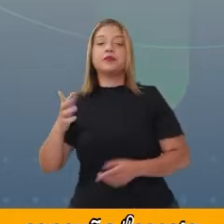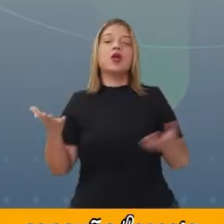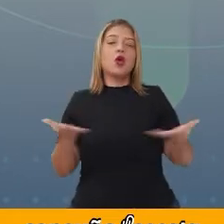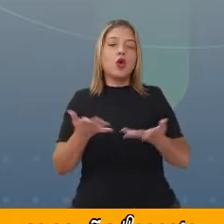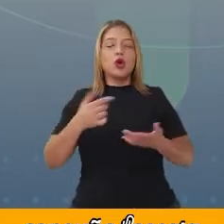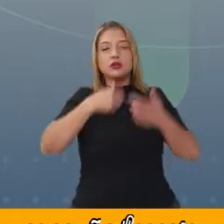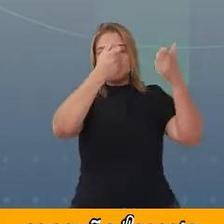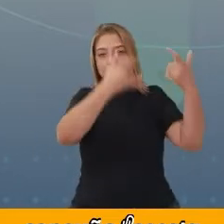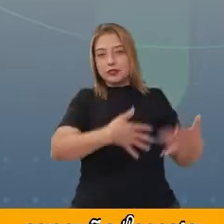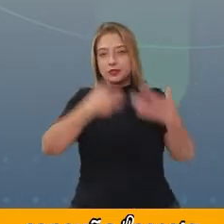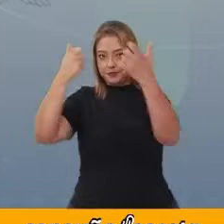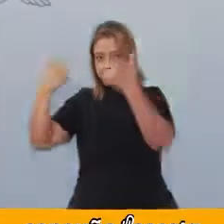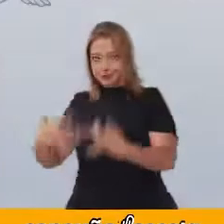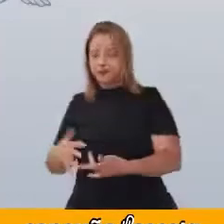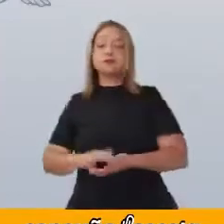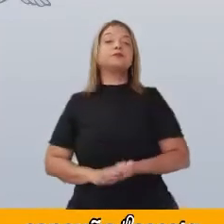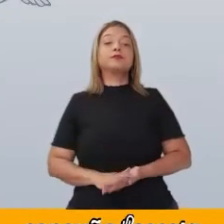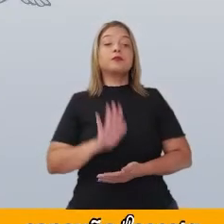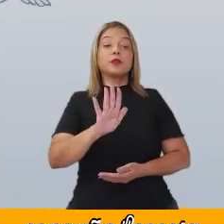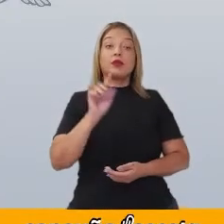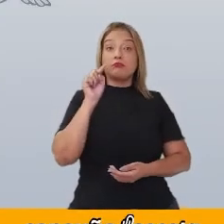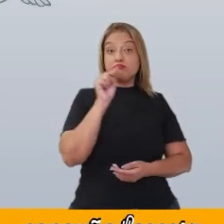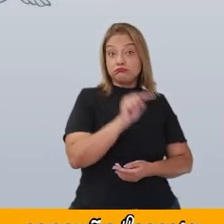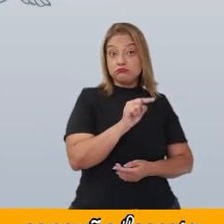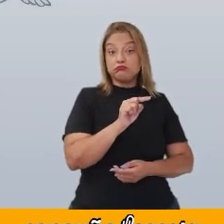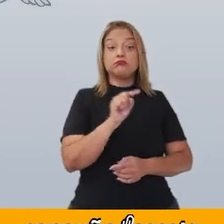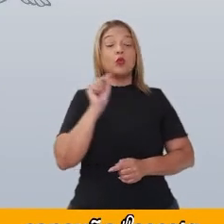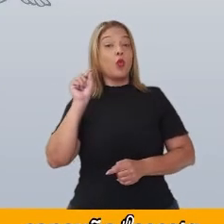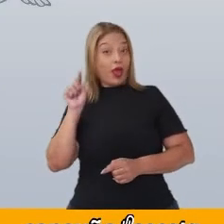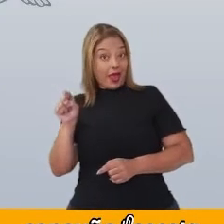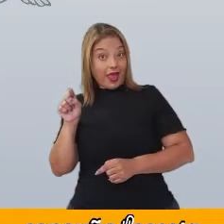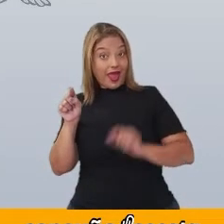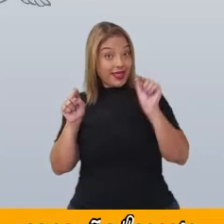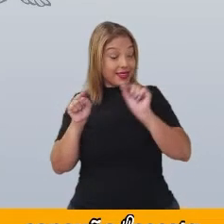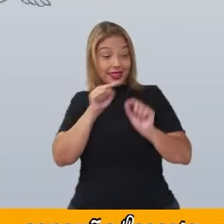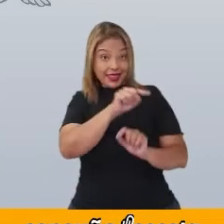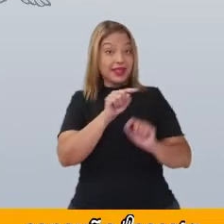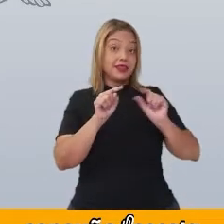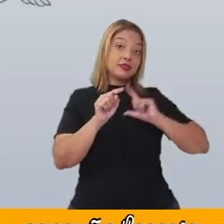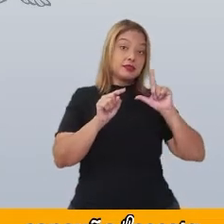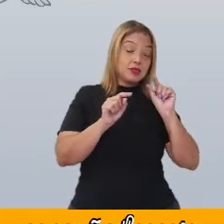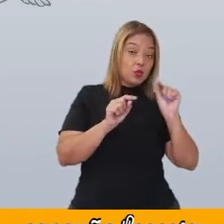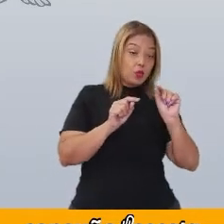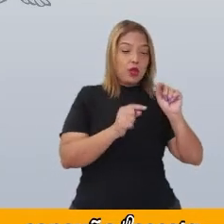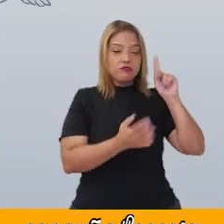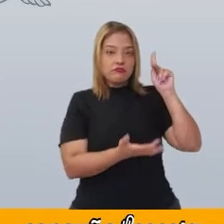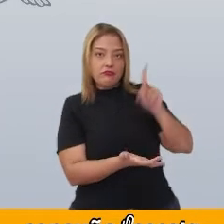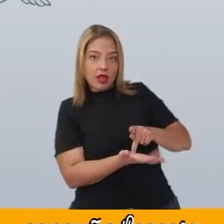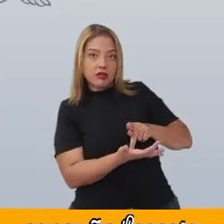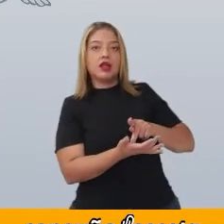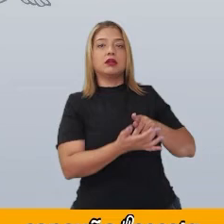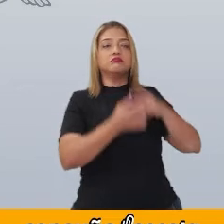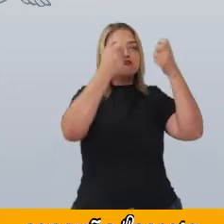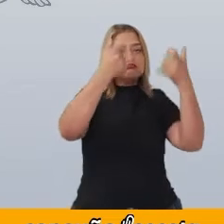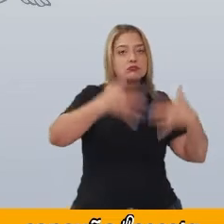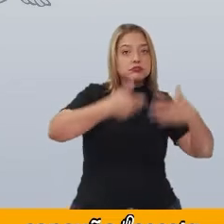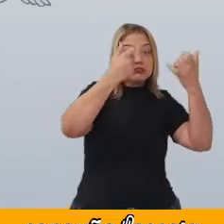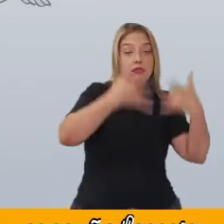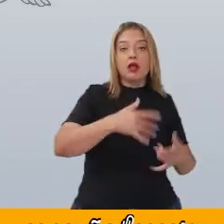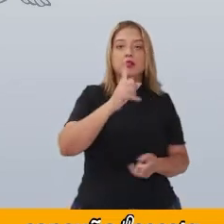delas. A primeira, a não ficcional, conta os fatos reais sem